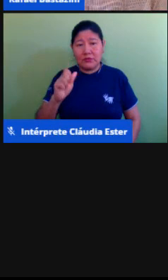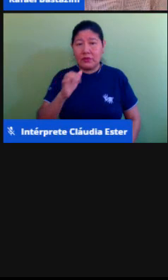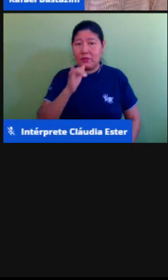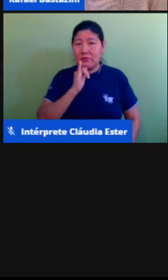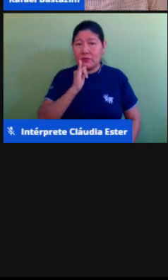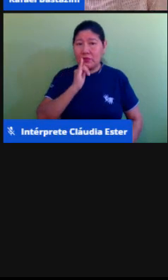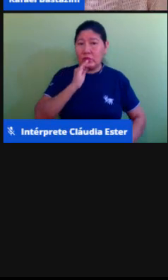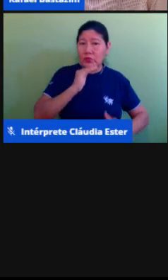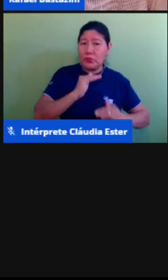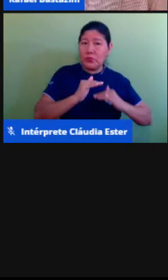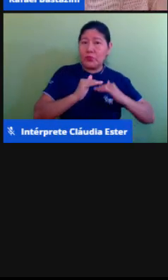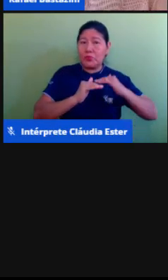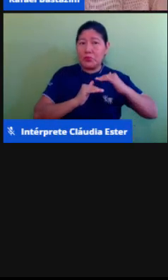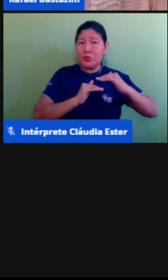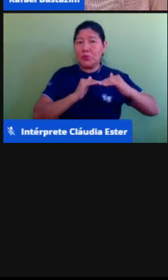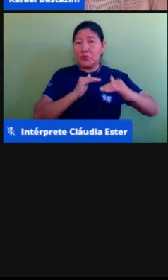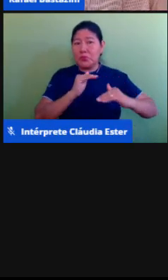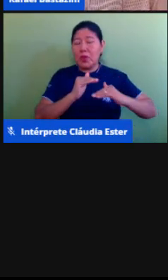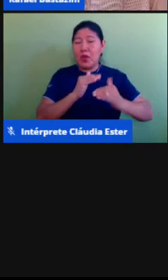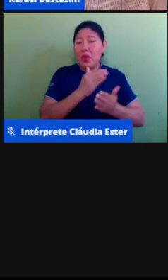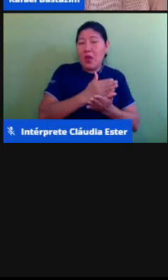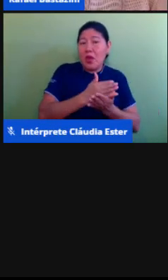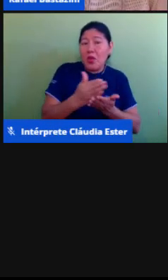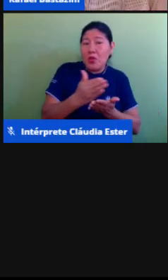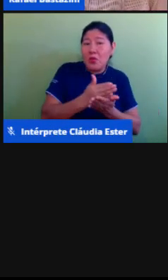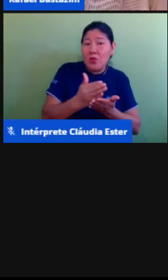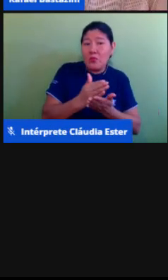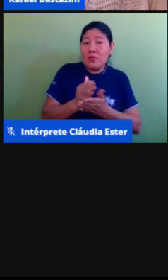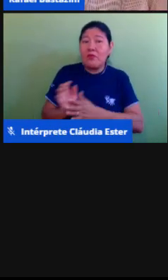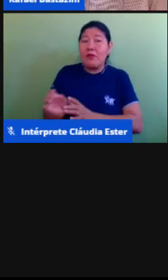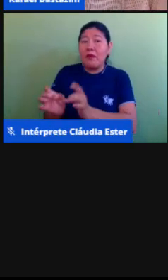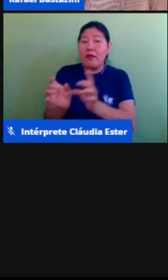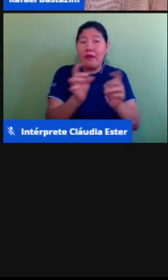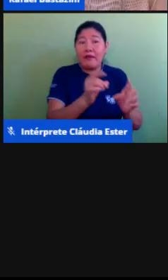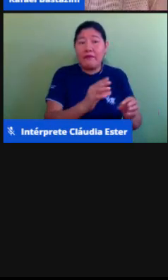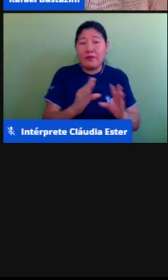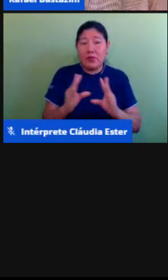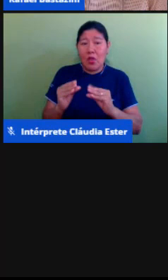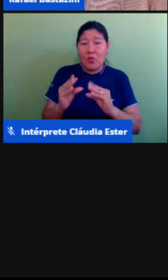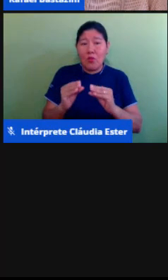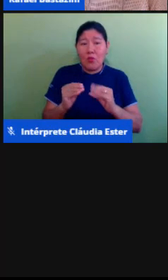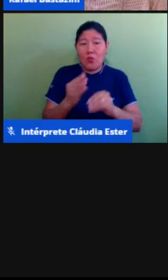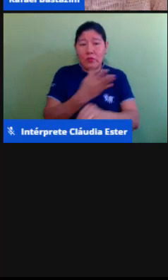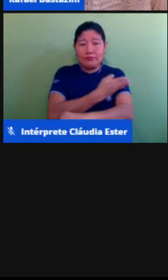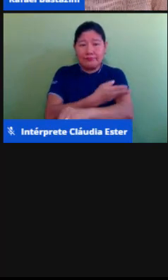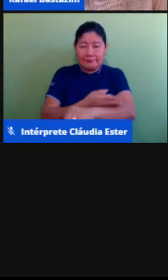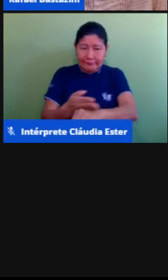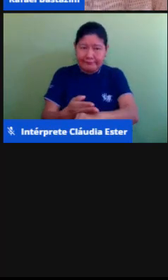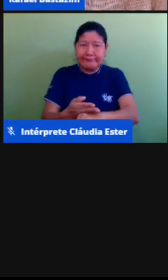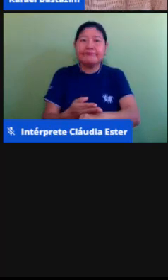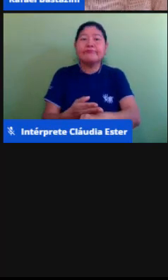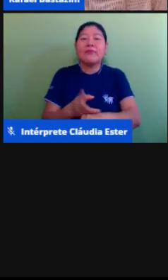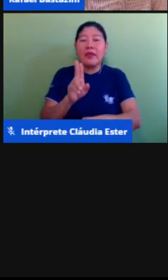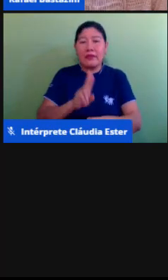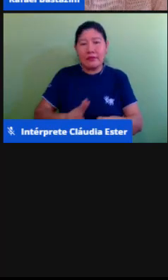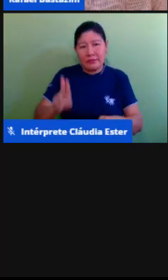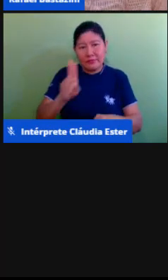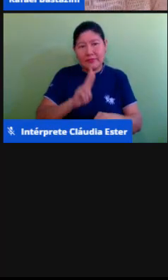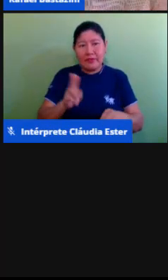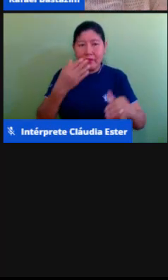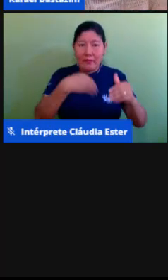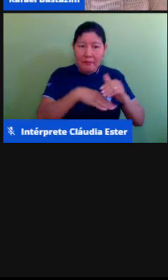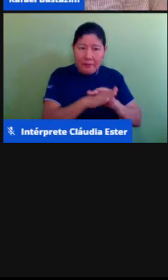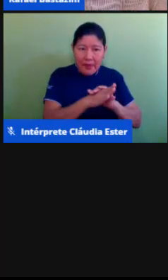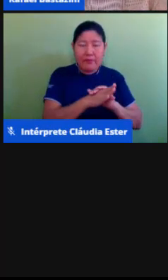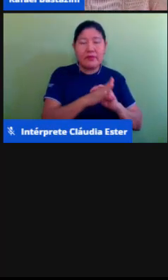de um processo de exploração econômica do algodão na década de 30, aquele espaço era utilizado para armazenagem, para